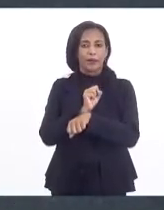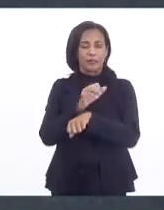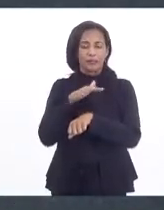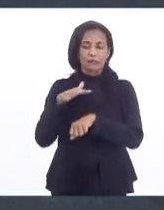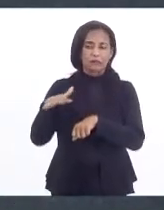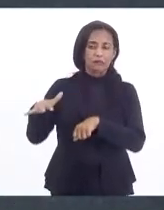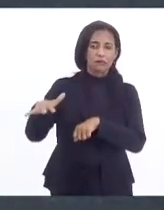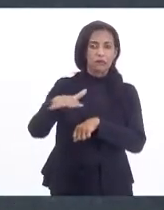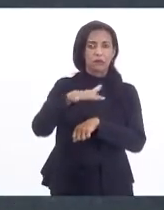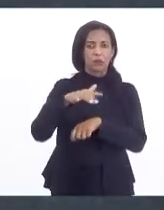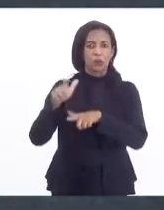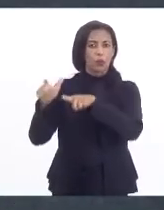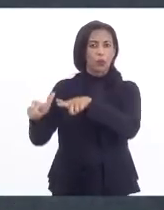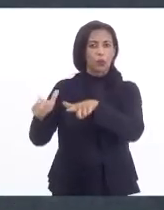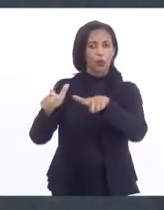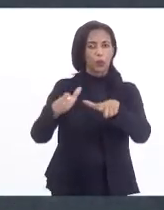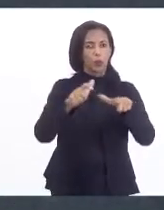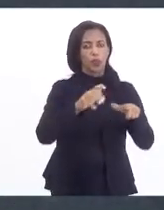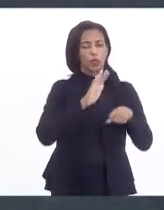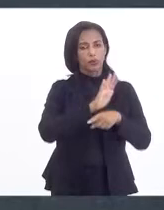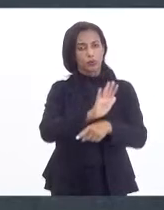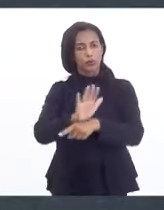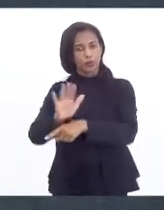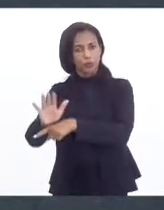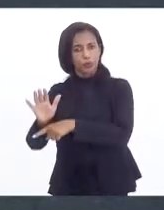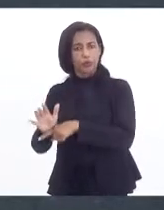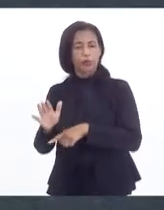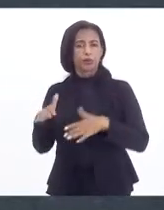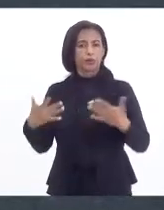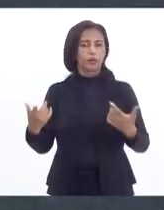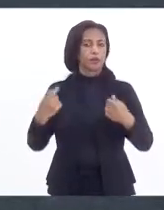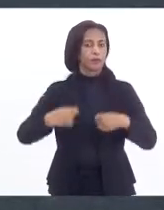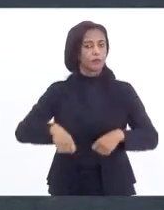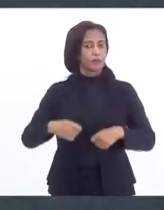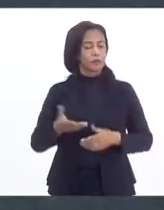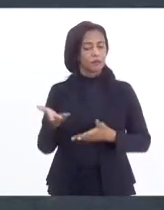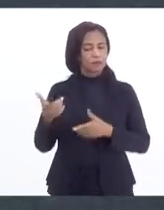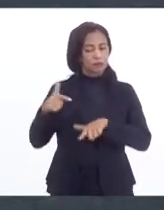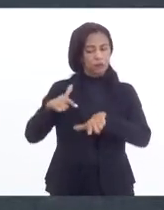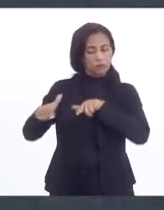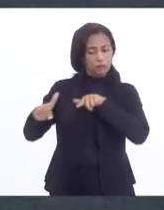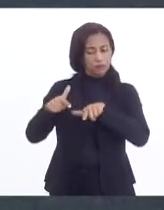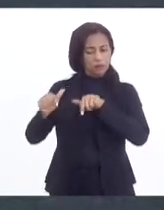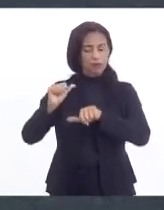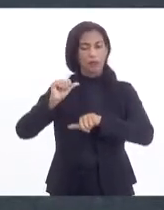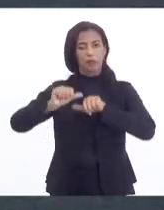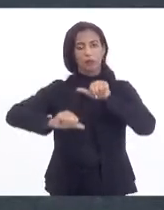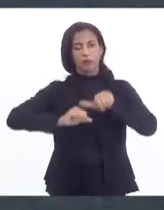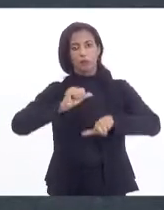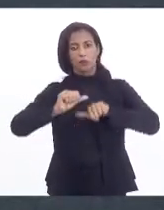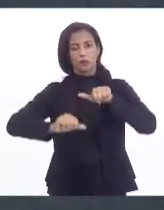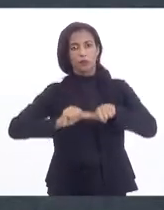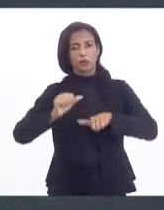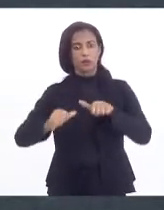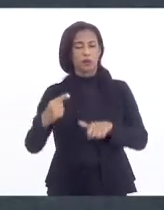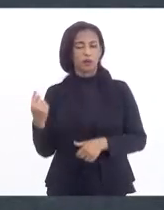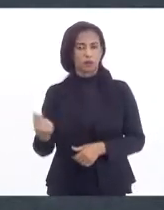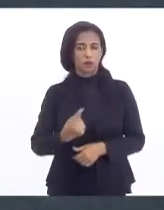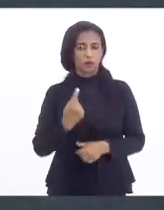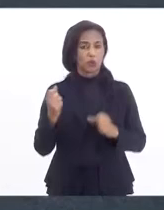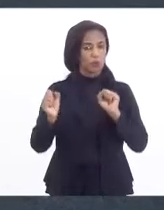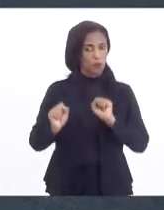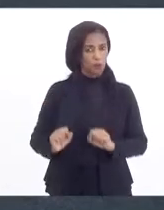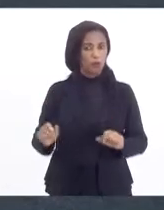de acolhimento, de atendimento a essas mulheres. Então, a gente precisa fazer um trabalho renovador também para que a gente